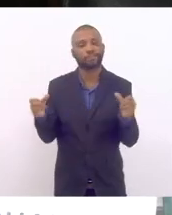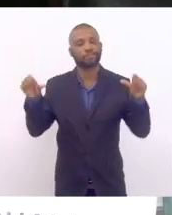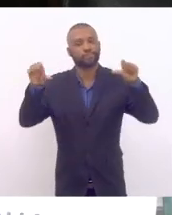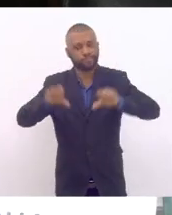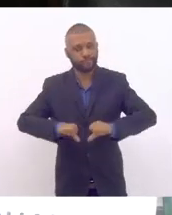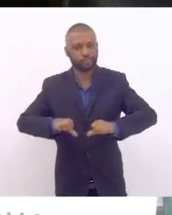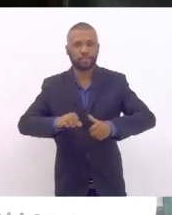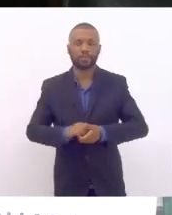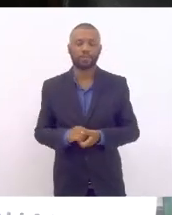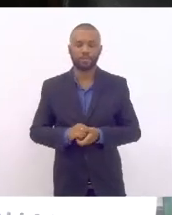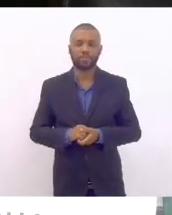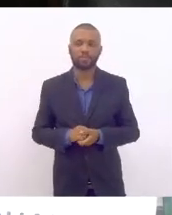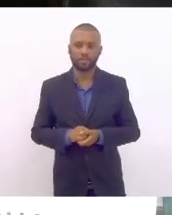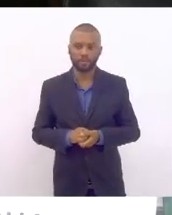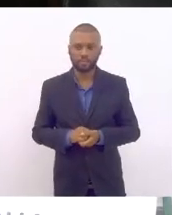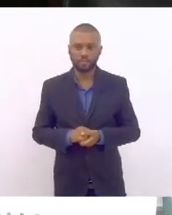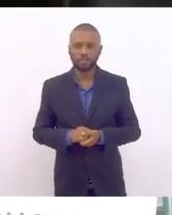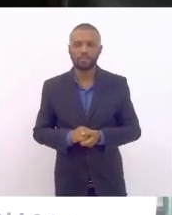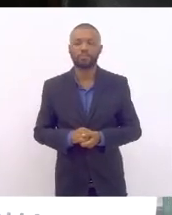tremendamente é